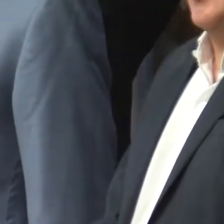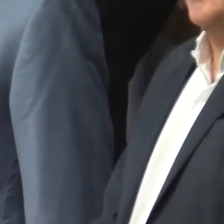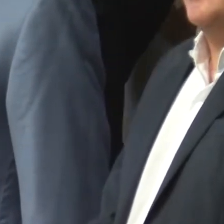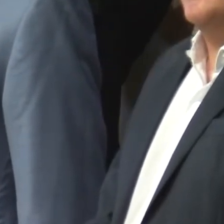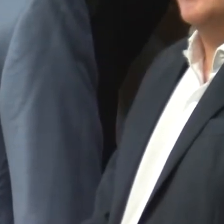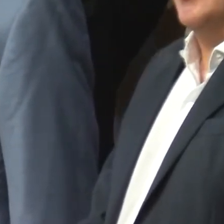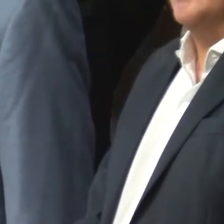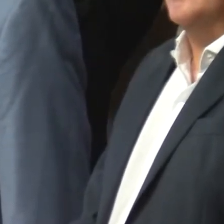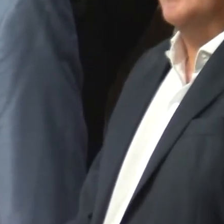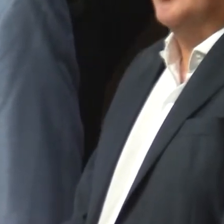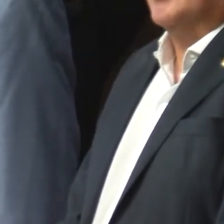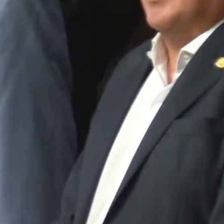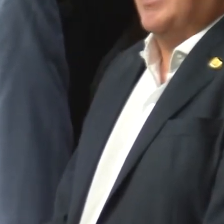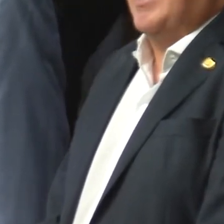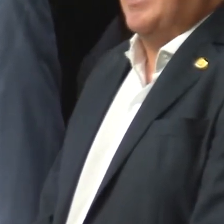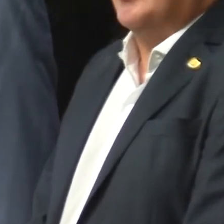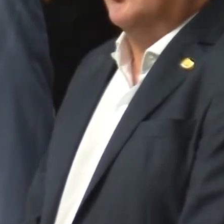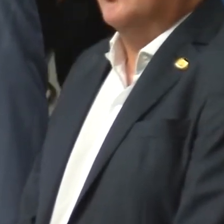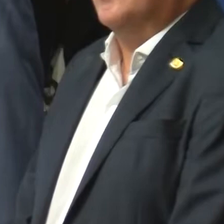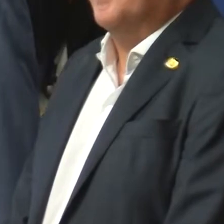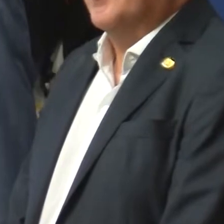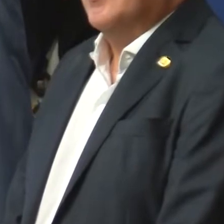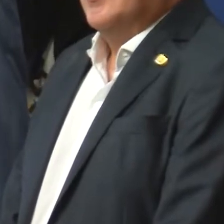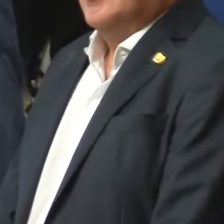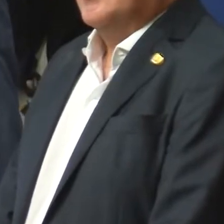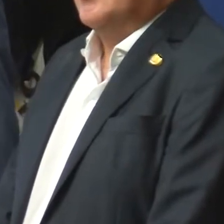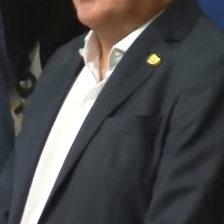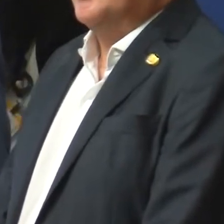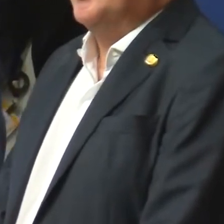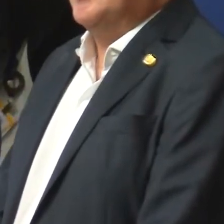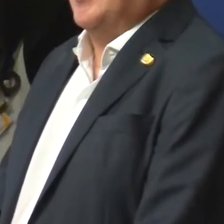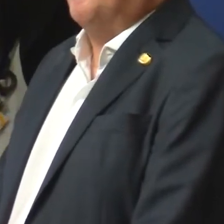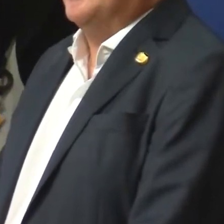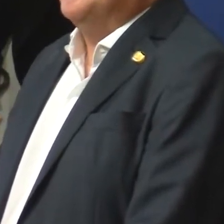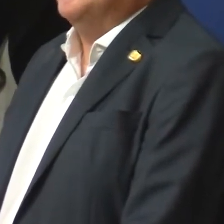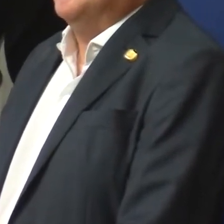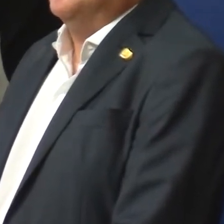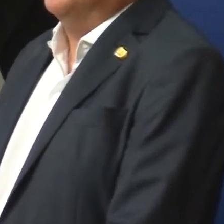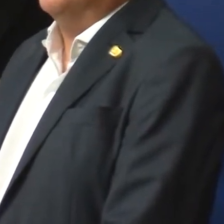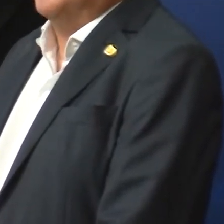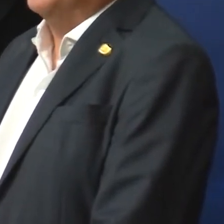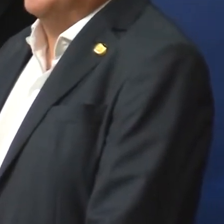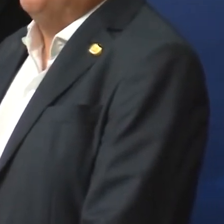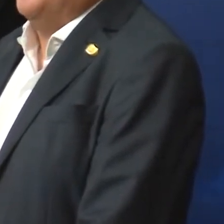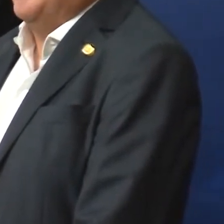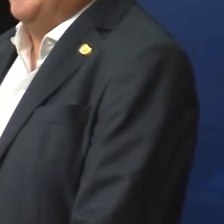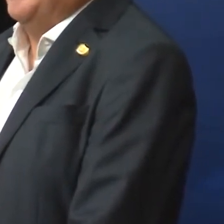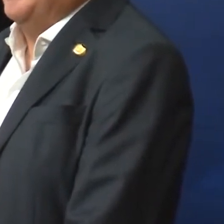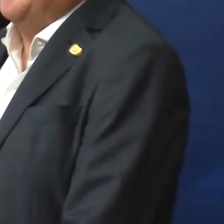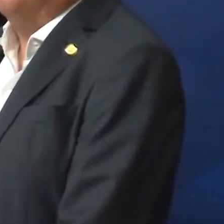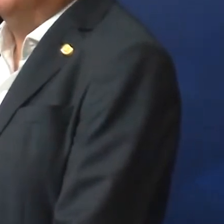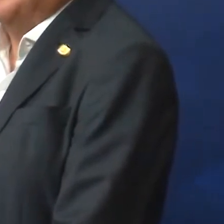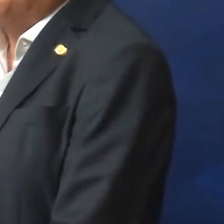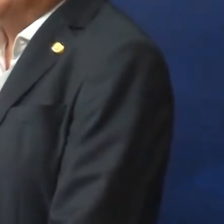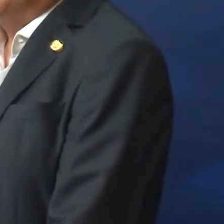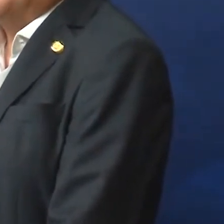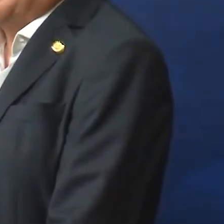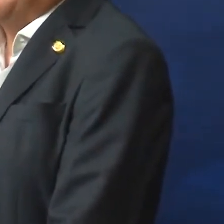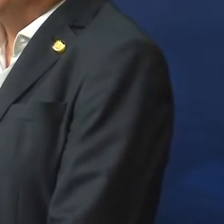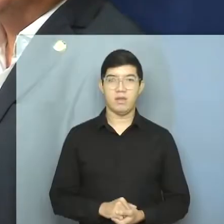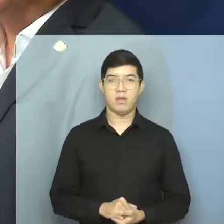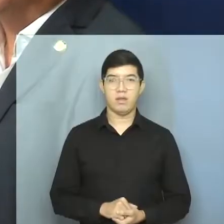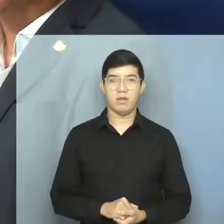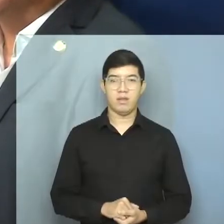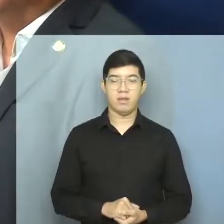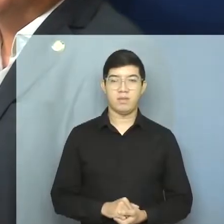lá para o que sentas estrelado, e diga o verde louro desta flor,